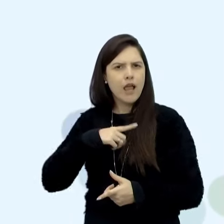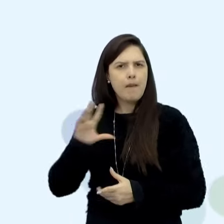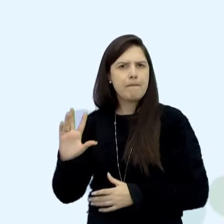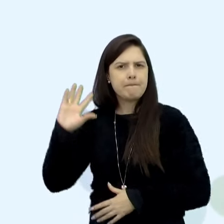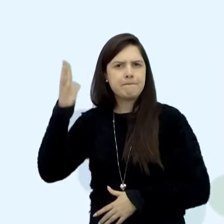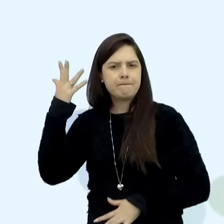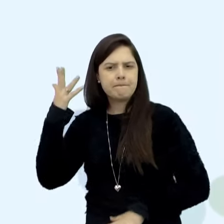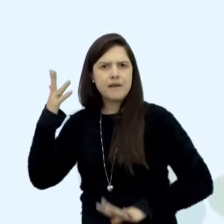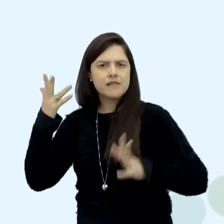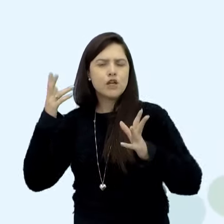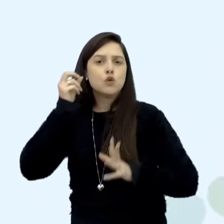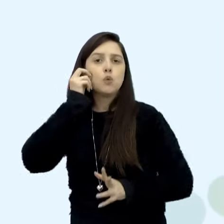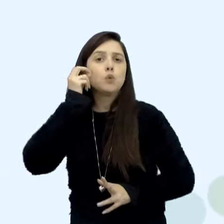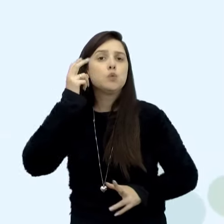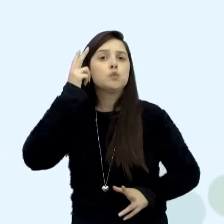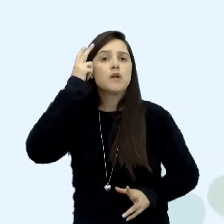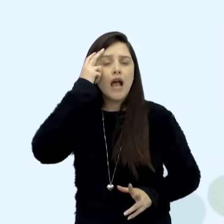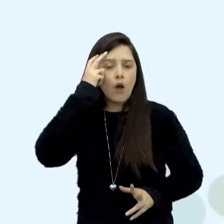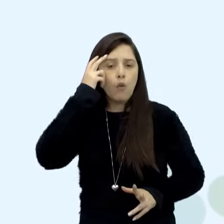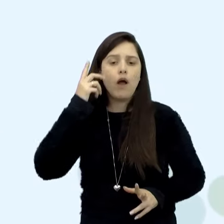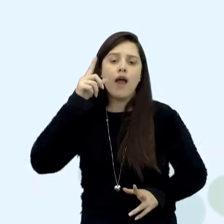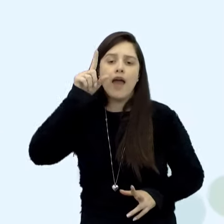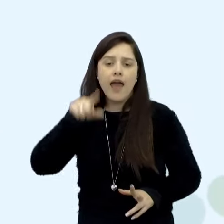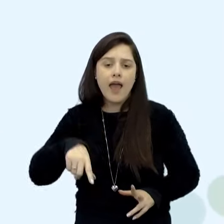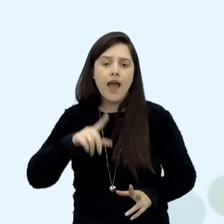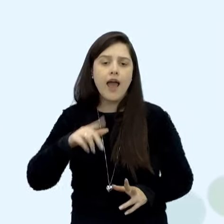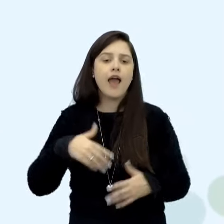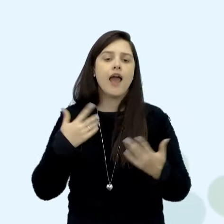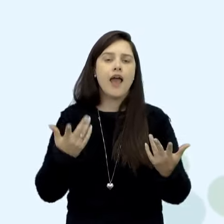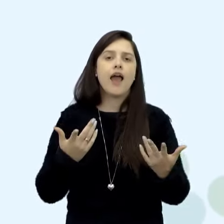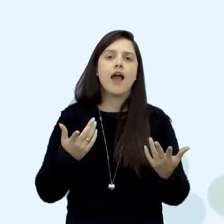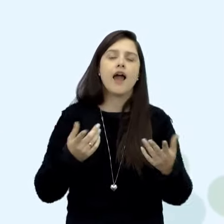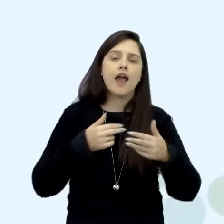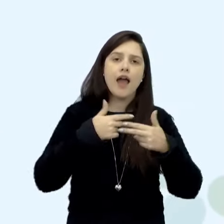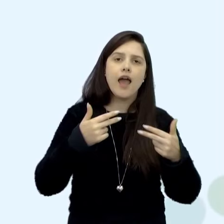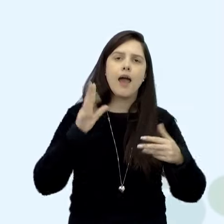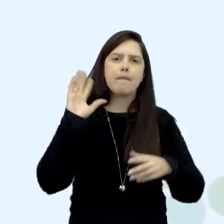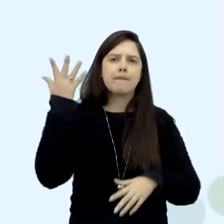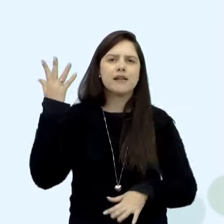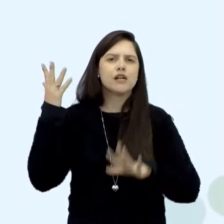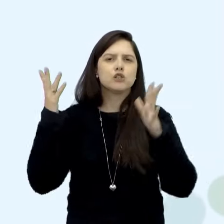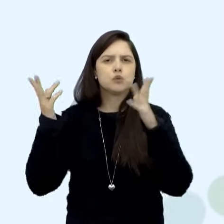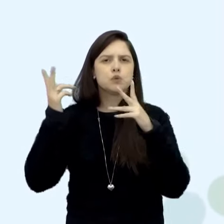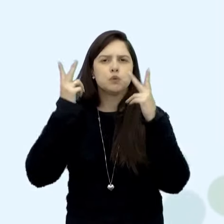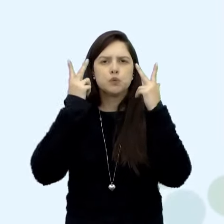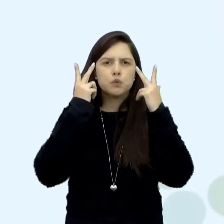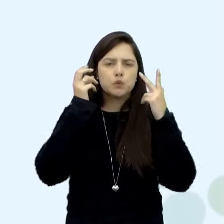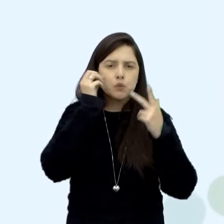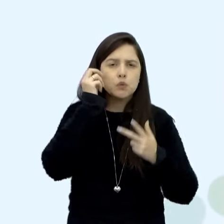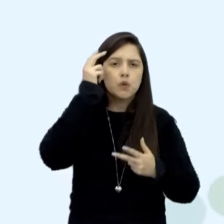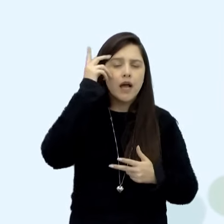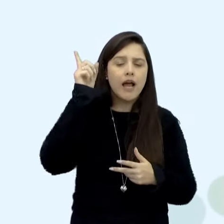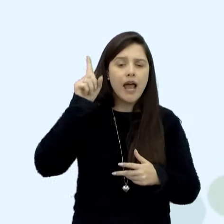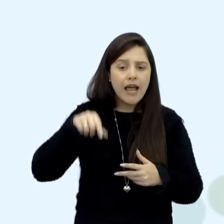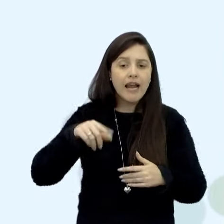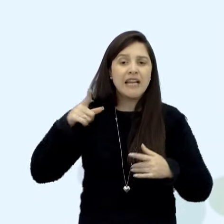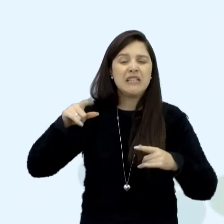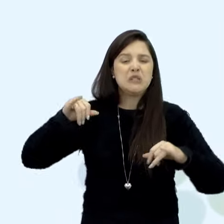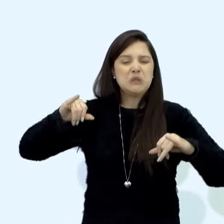paisagem cultural, que é, basicamente, a paisagem cultural é aquela que